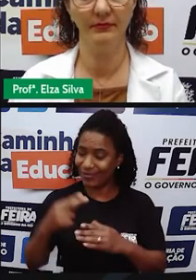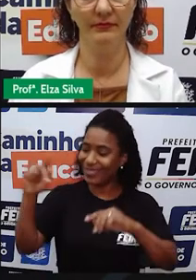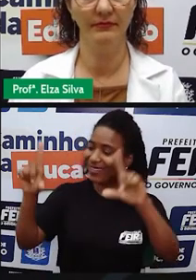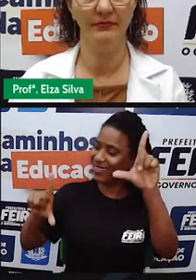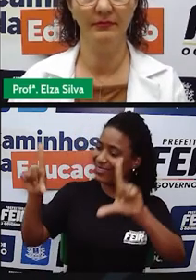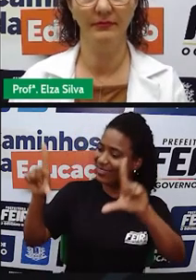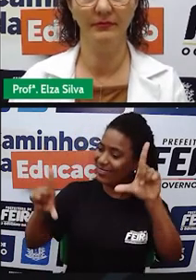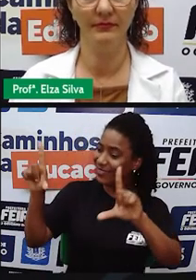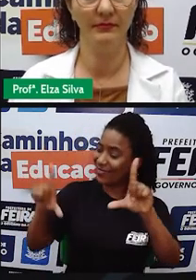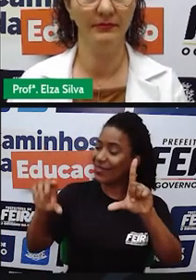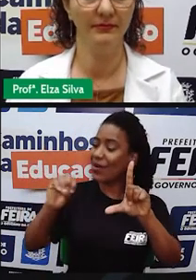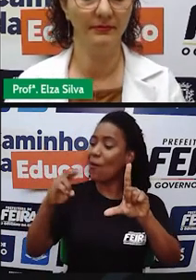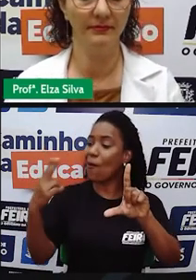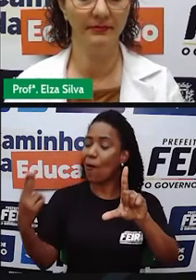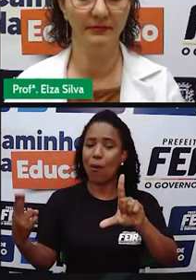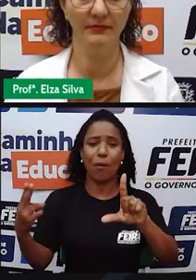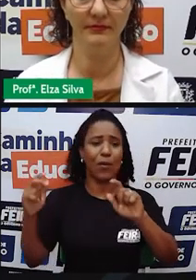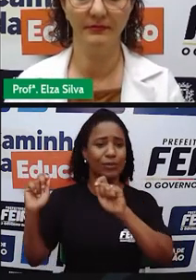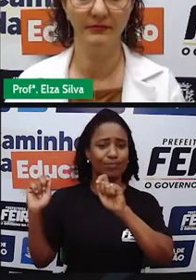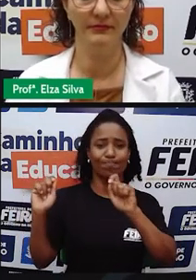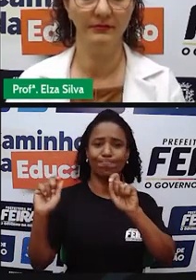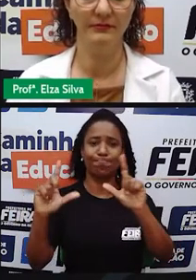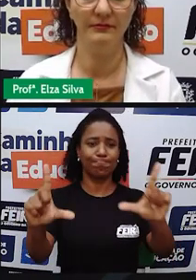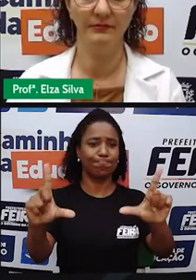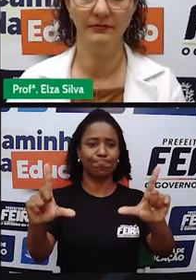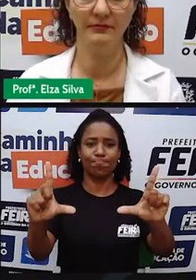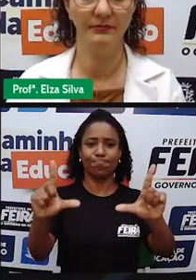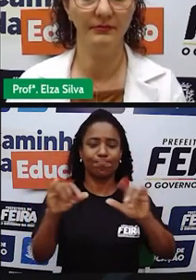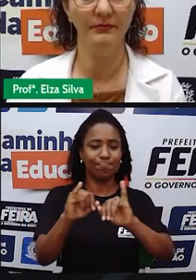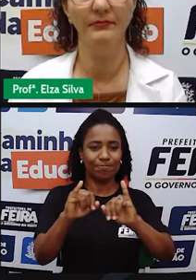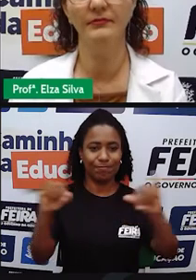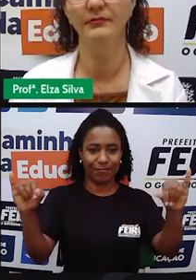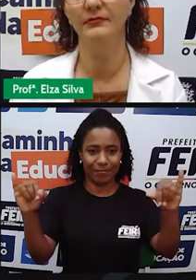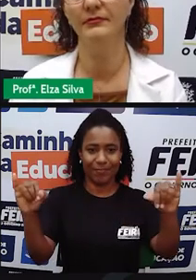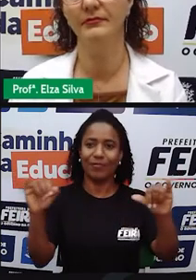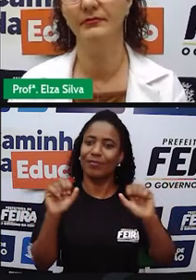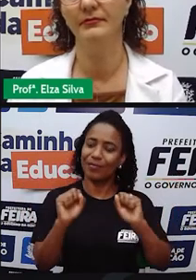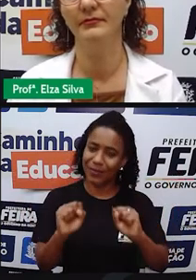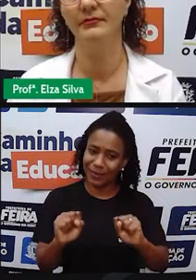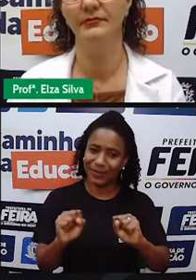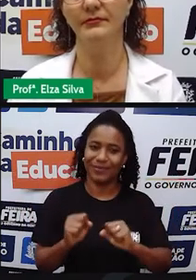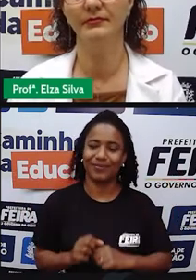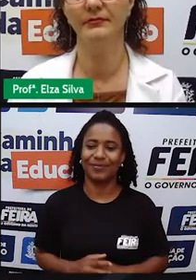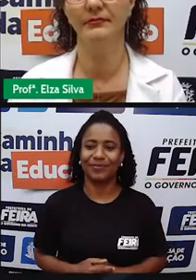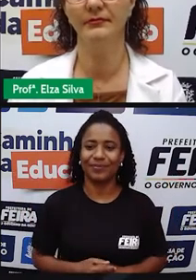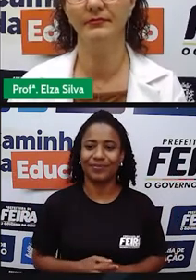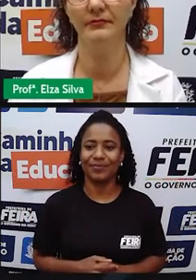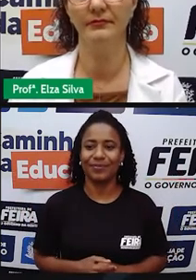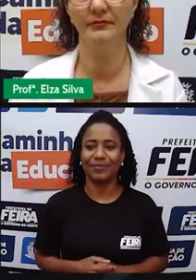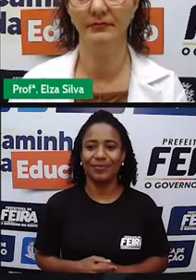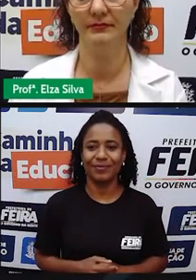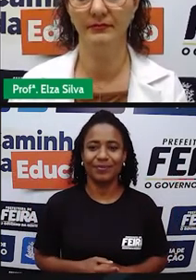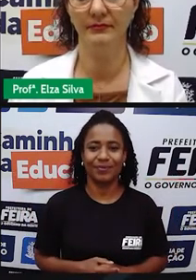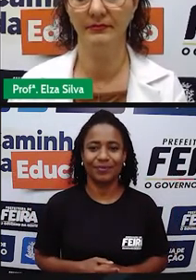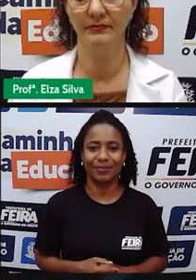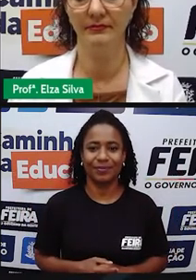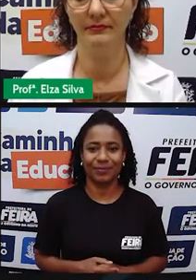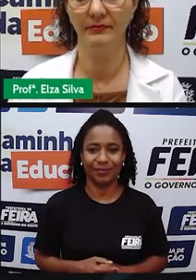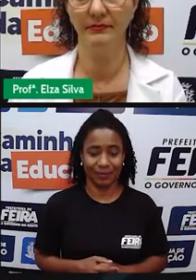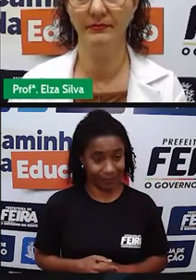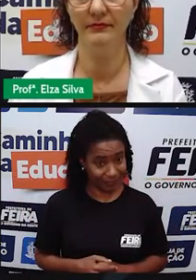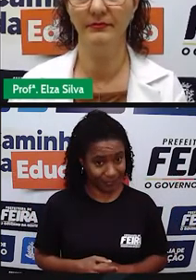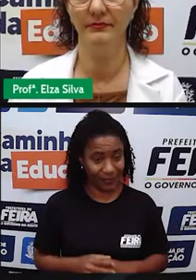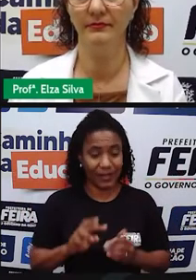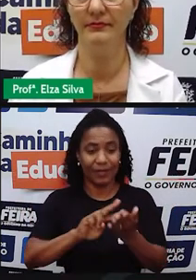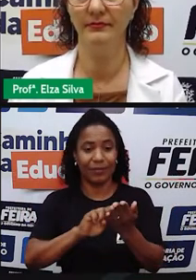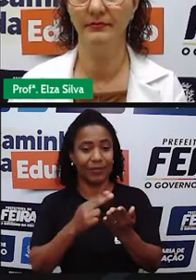televisão ou em um cartaz sobre algo, such as a product or event. Então, pode ser